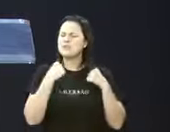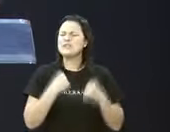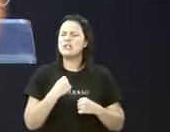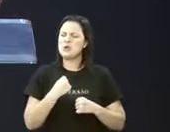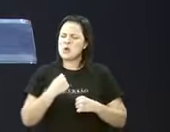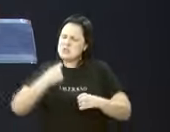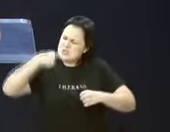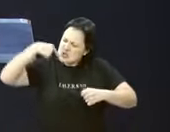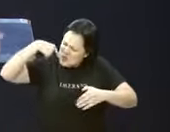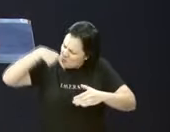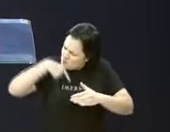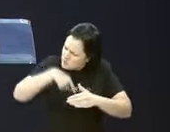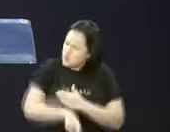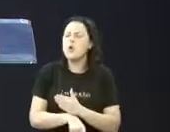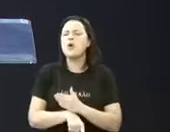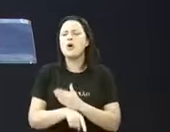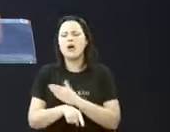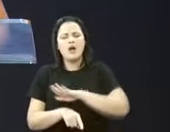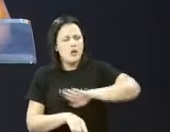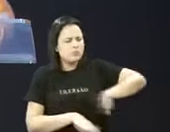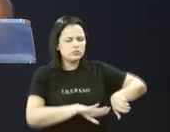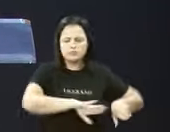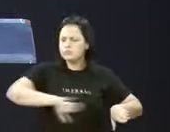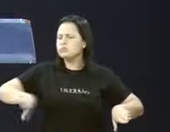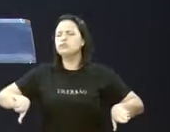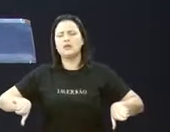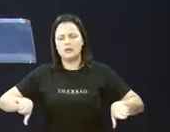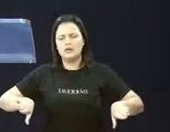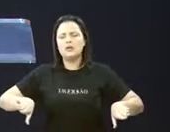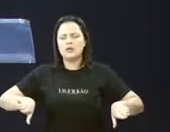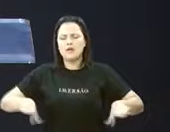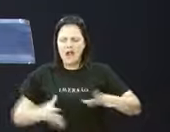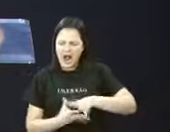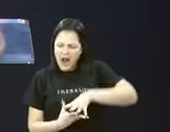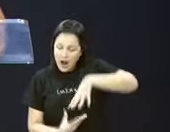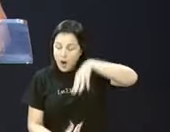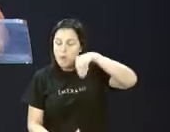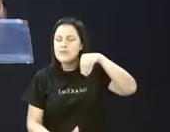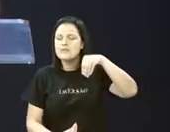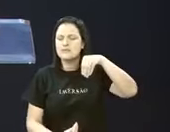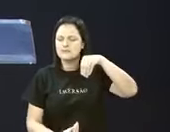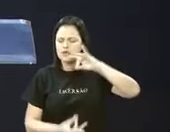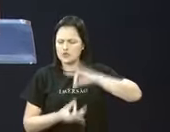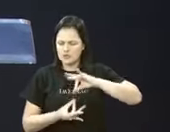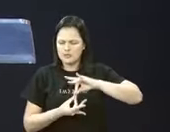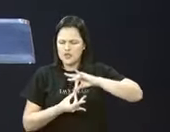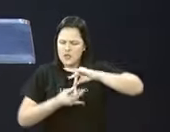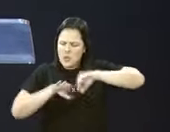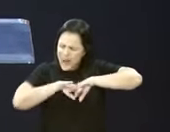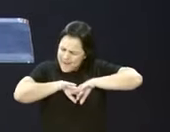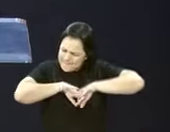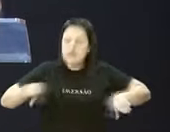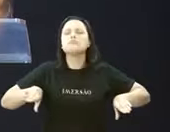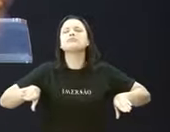que qualquer espada de 2 gumes. Ela vai até a divisão da alma e do espírito, de juntas e de